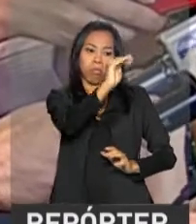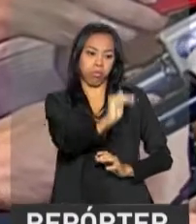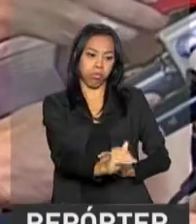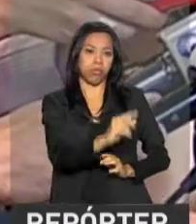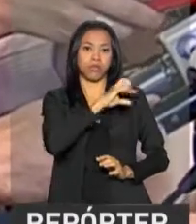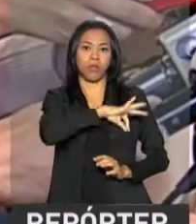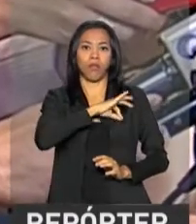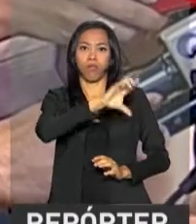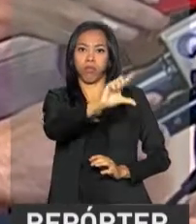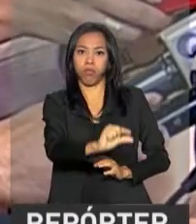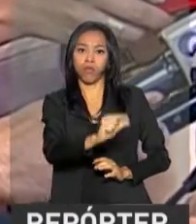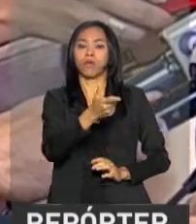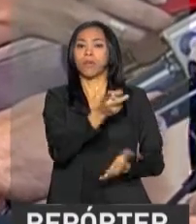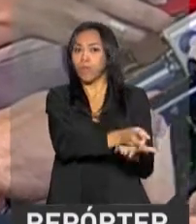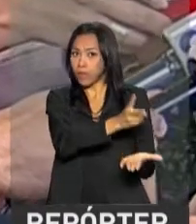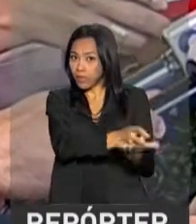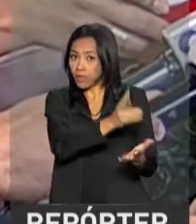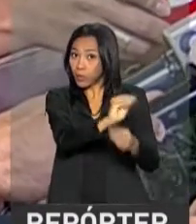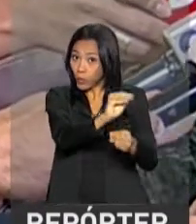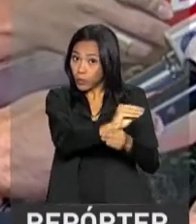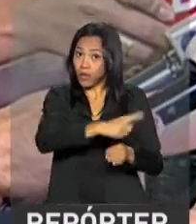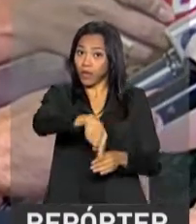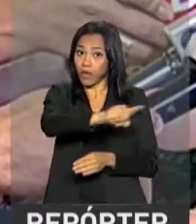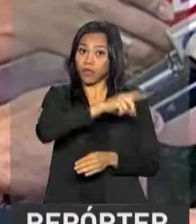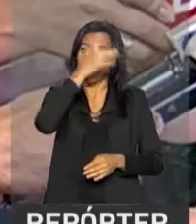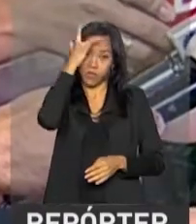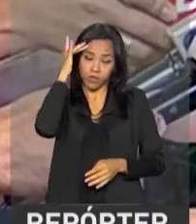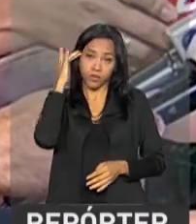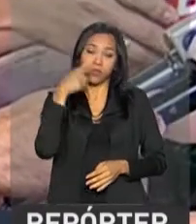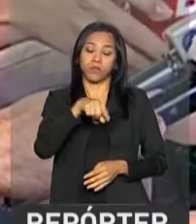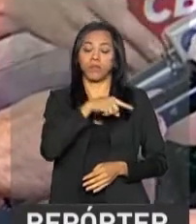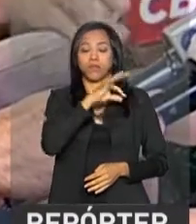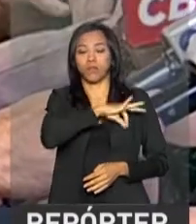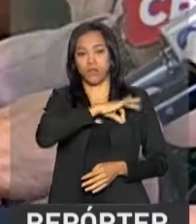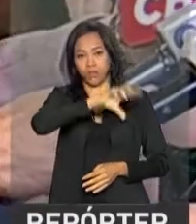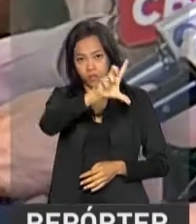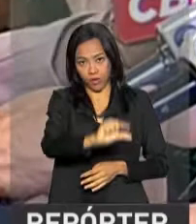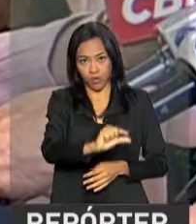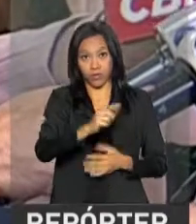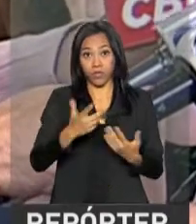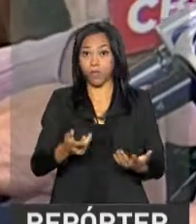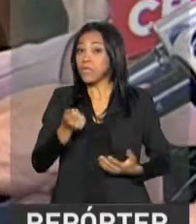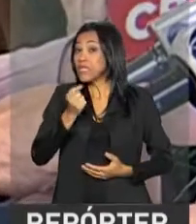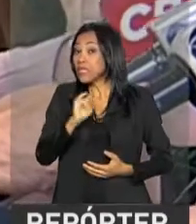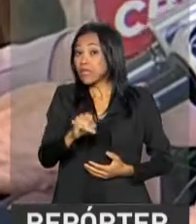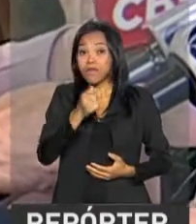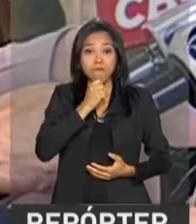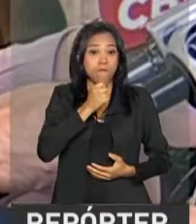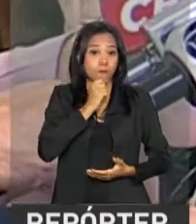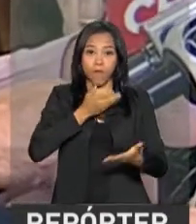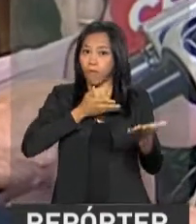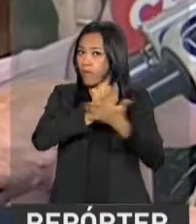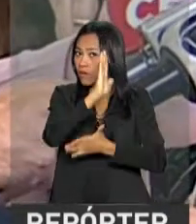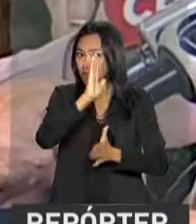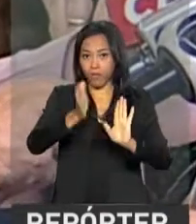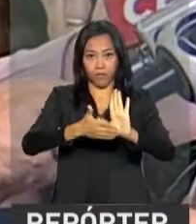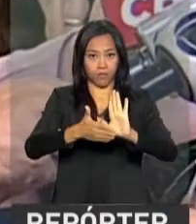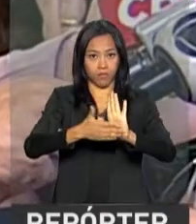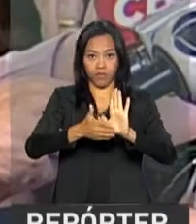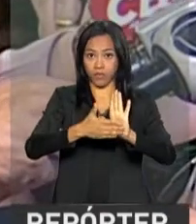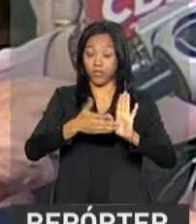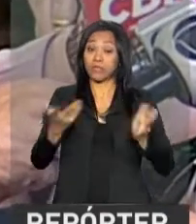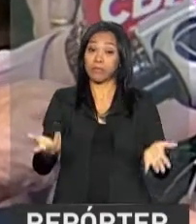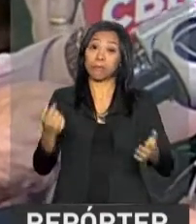de renda mais alta e preservar os benefícios das pessoas de renda mais baixa a não aprovação da reforma da previdência a